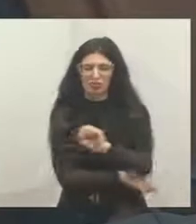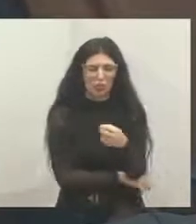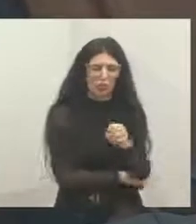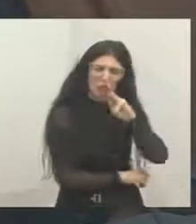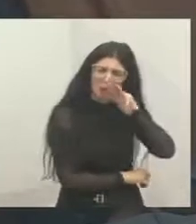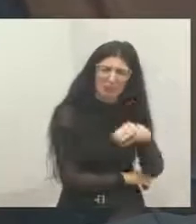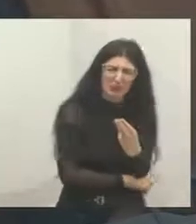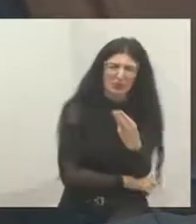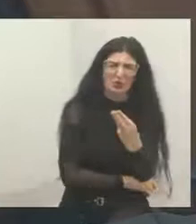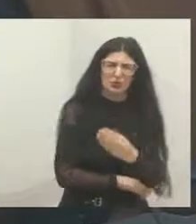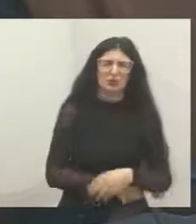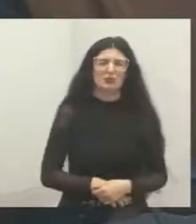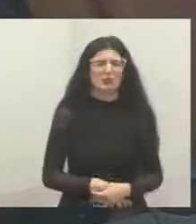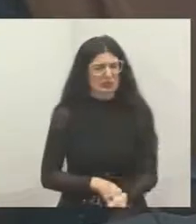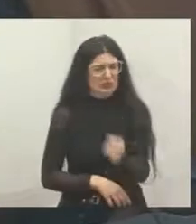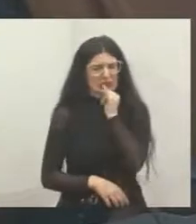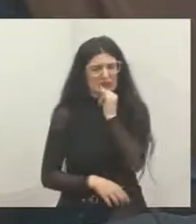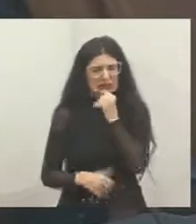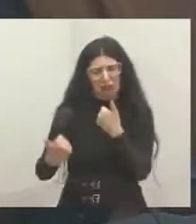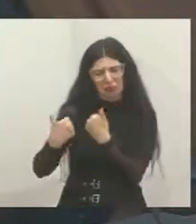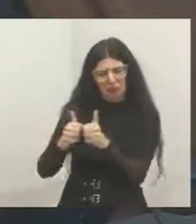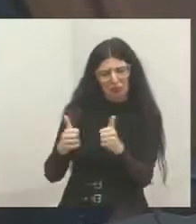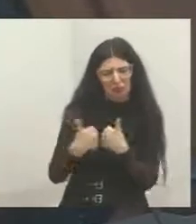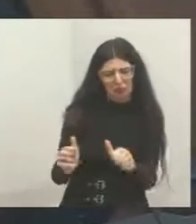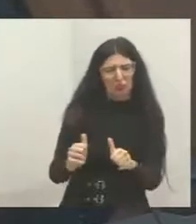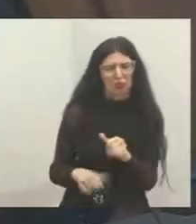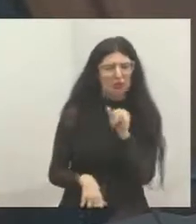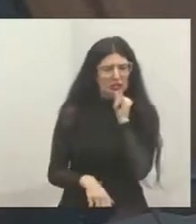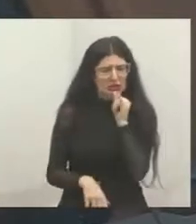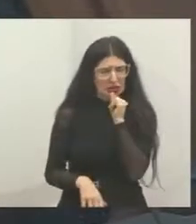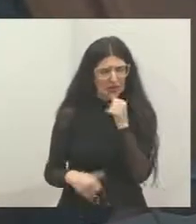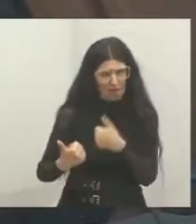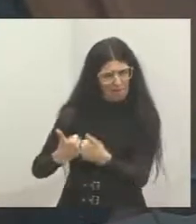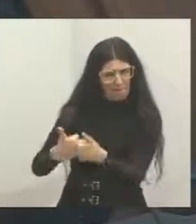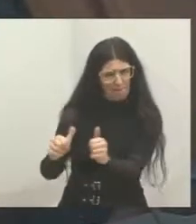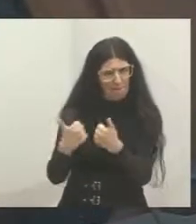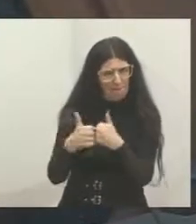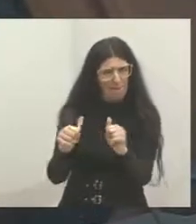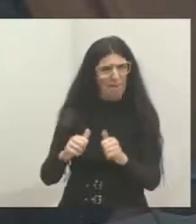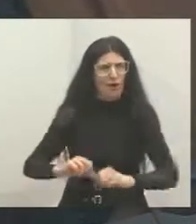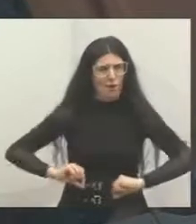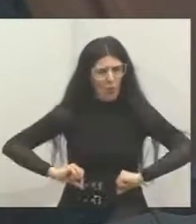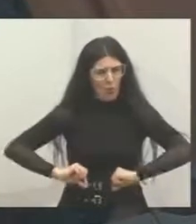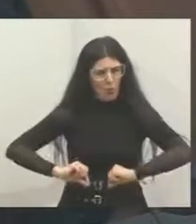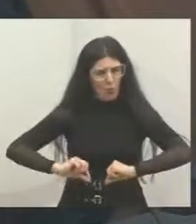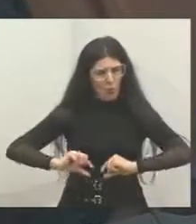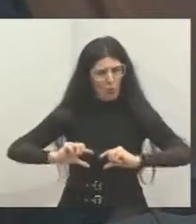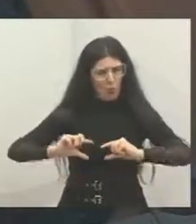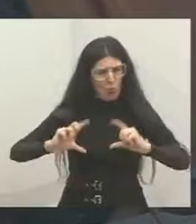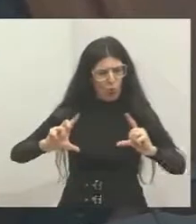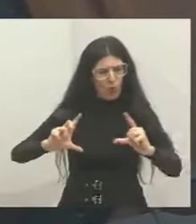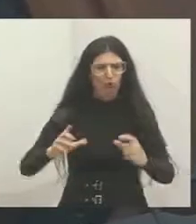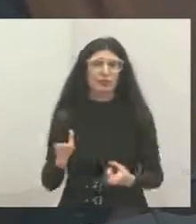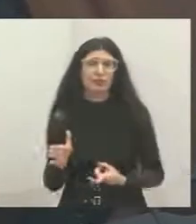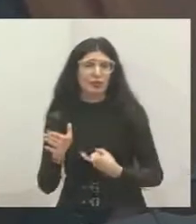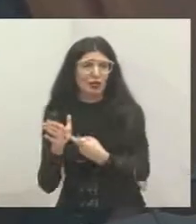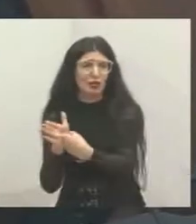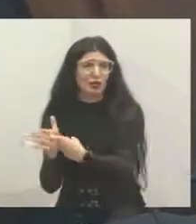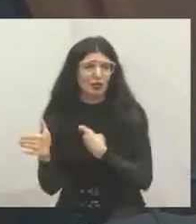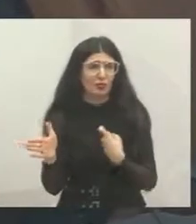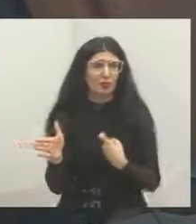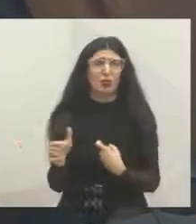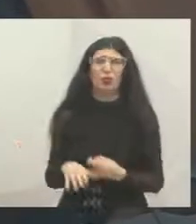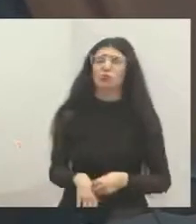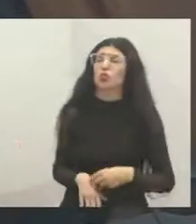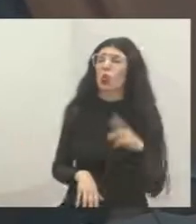gente pega, por exemplo, transporte urbano, houve um aumento no seu contrato, por conta do